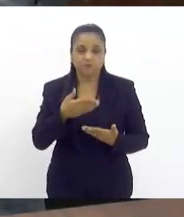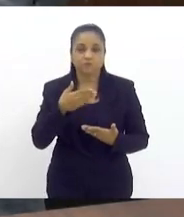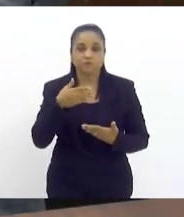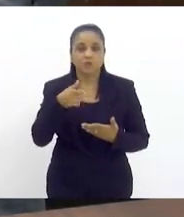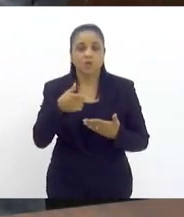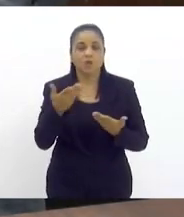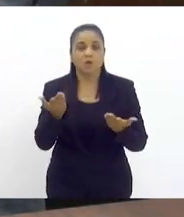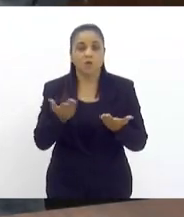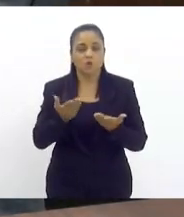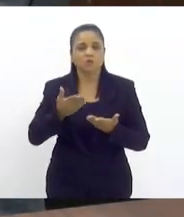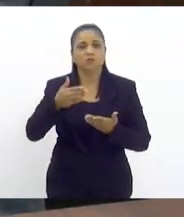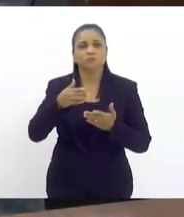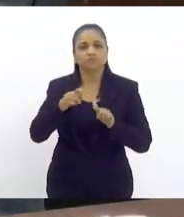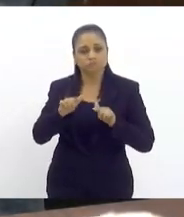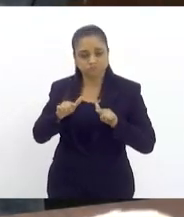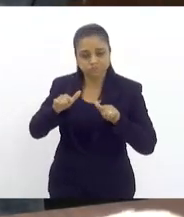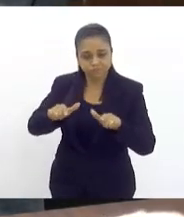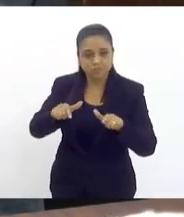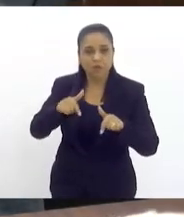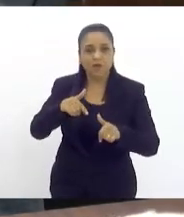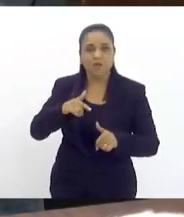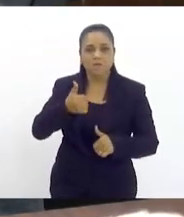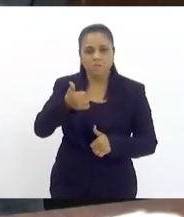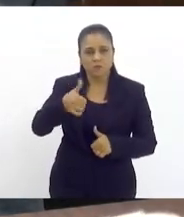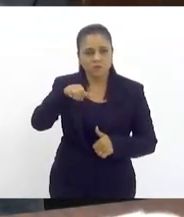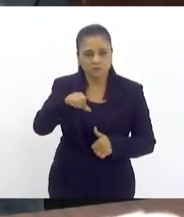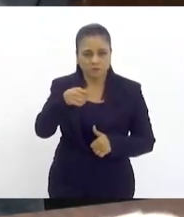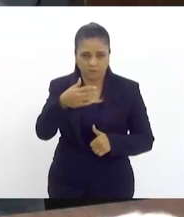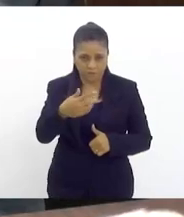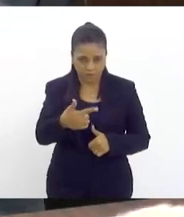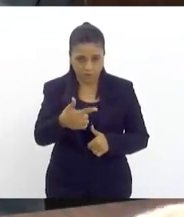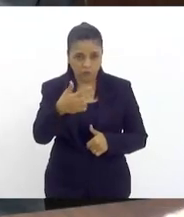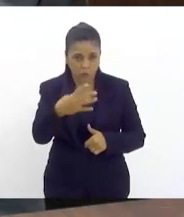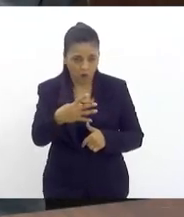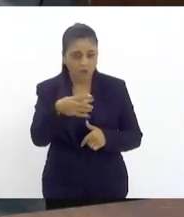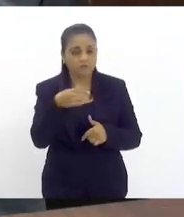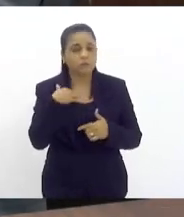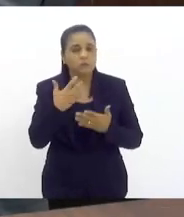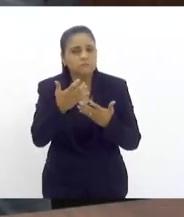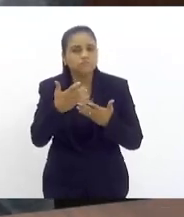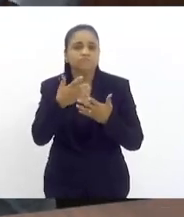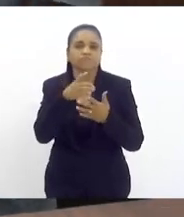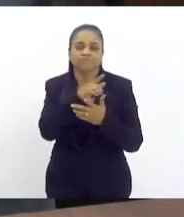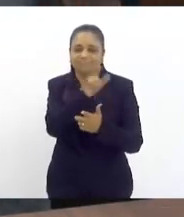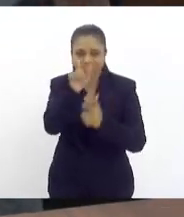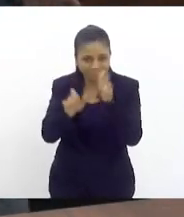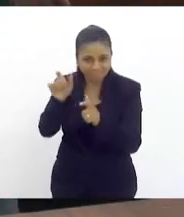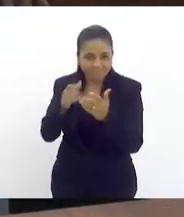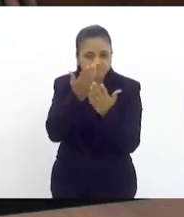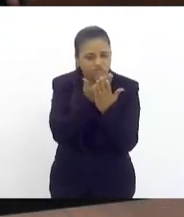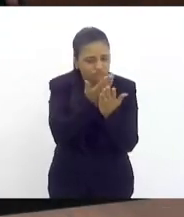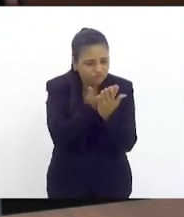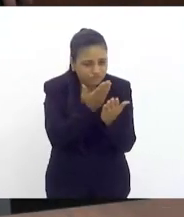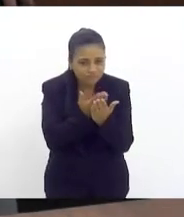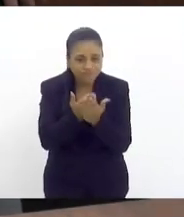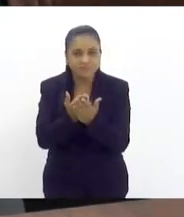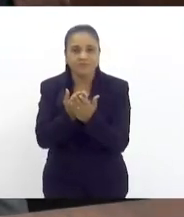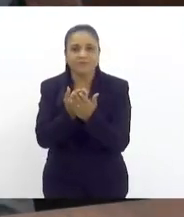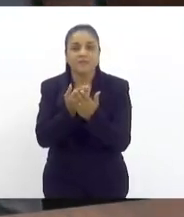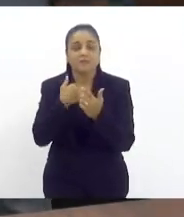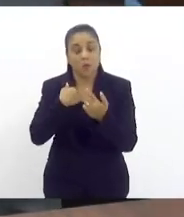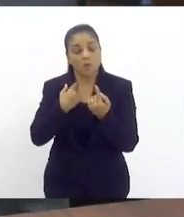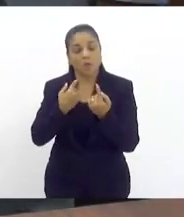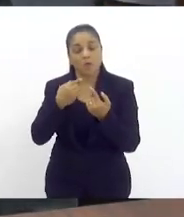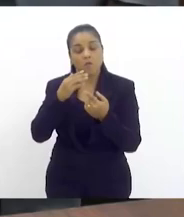que aconteceu em 1924, se não me engano, eu gostaria muito que as pessoas estudassem a respeito. Nós trouxemos um historiador aqui, por isso que o meu voto era